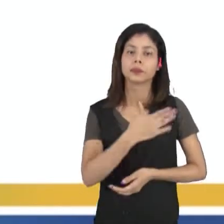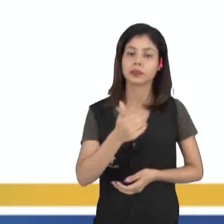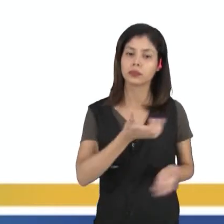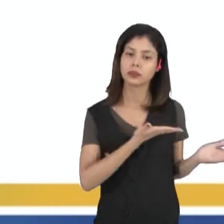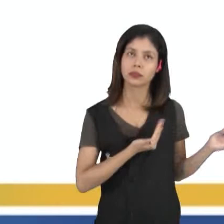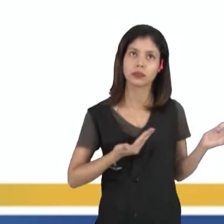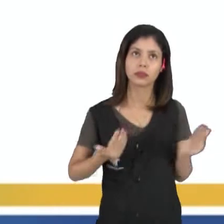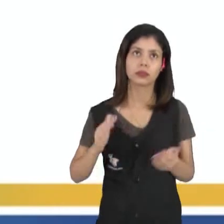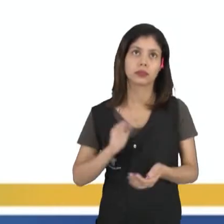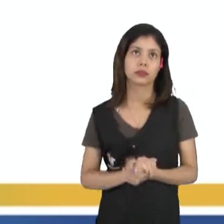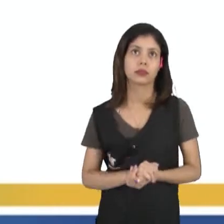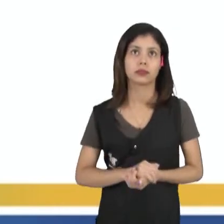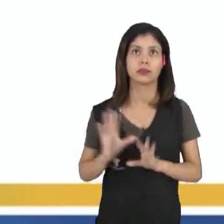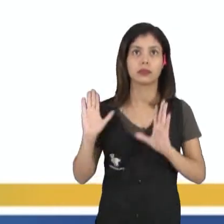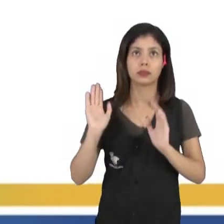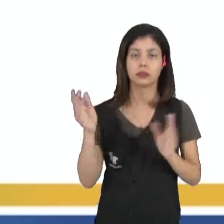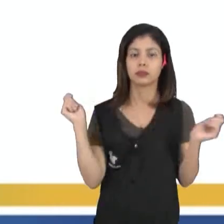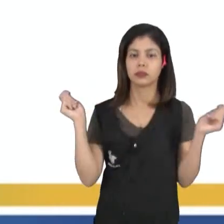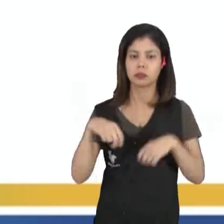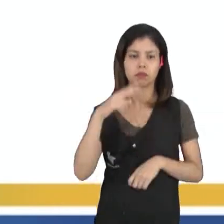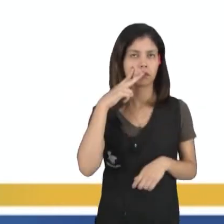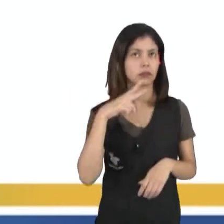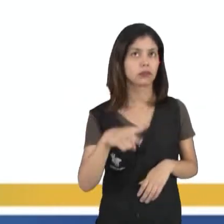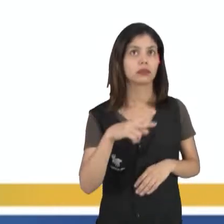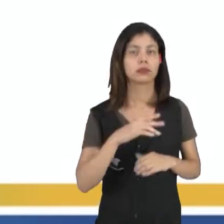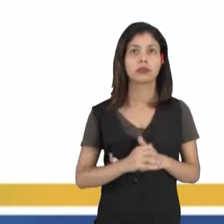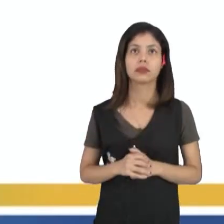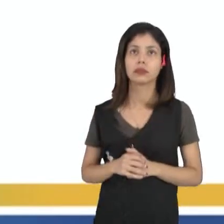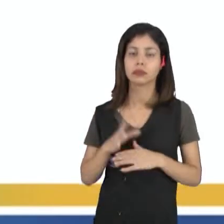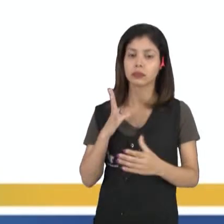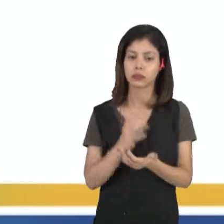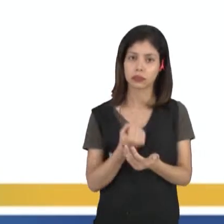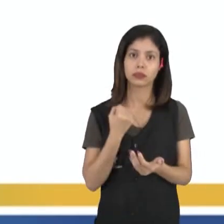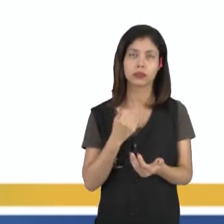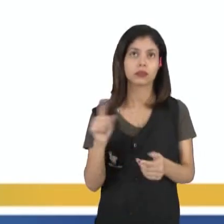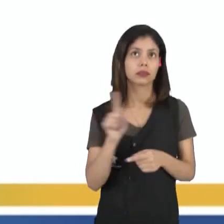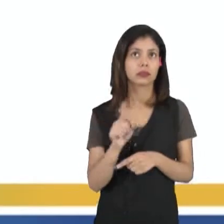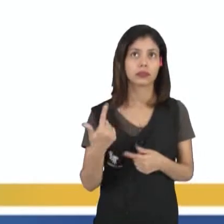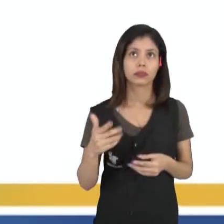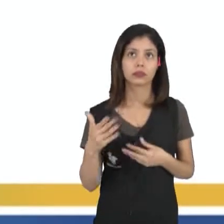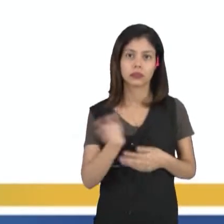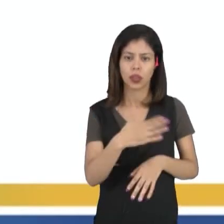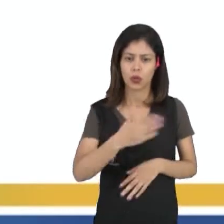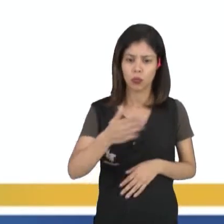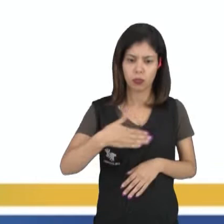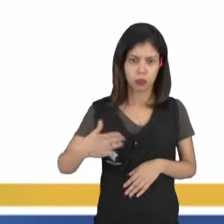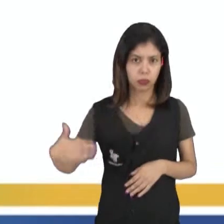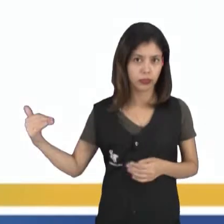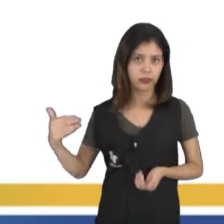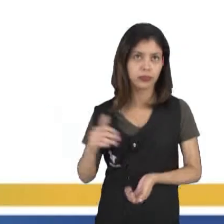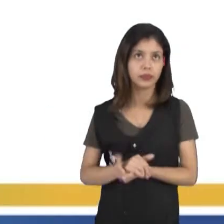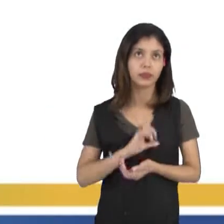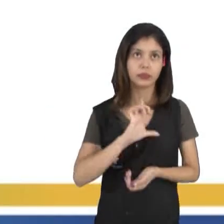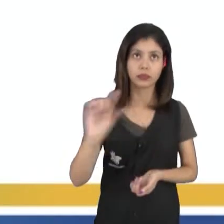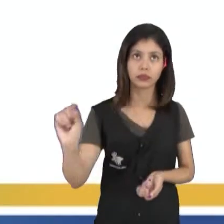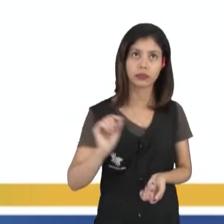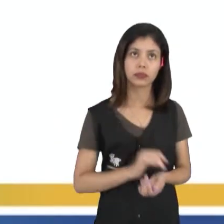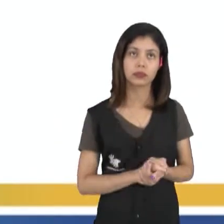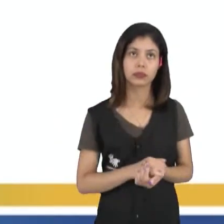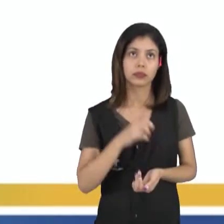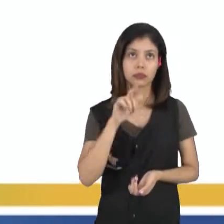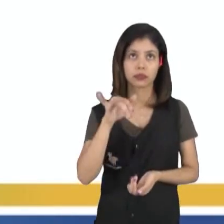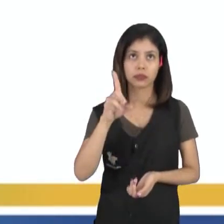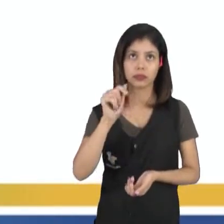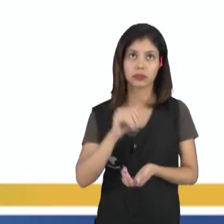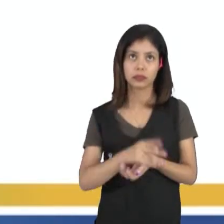peixes jovens já não eram mais possível segurá-los. Agitavam as nadadeiras nas